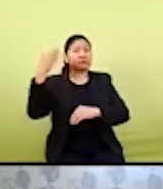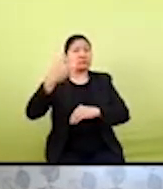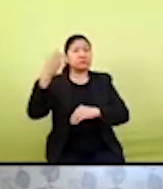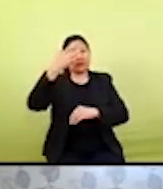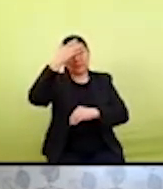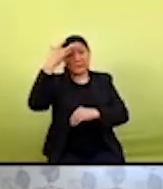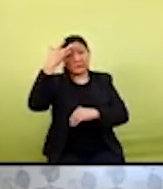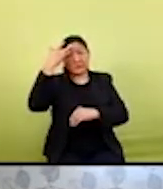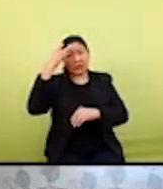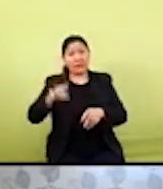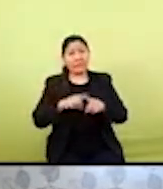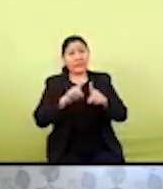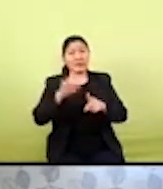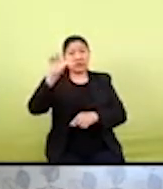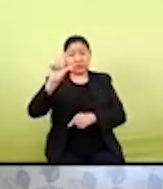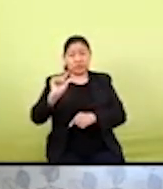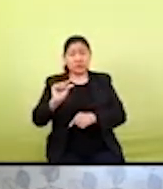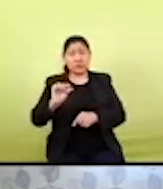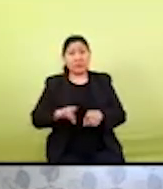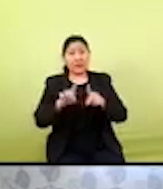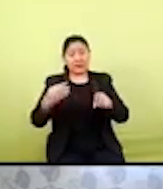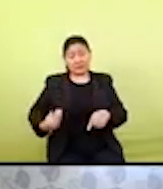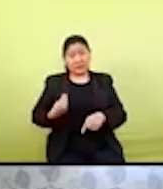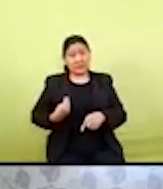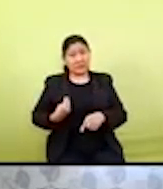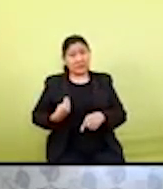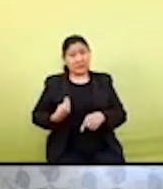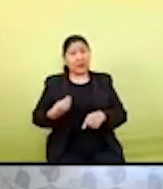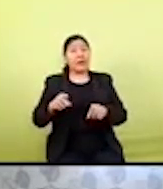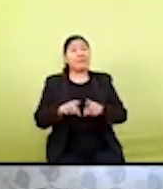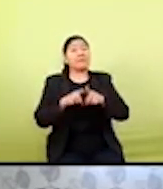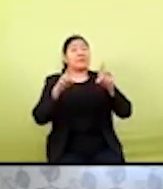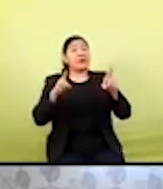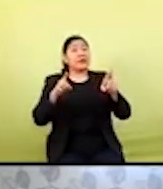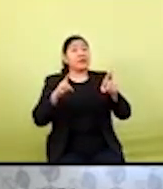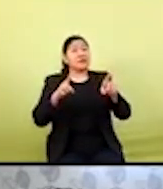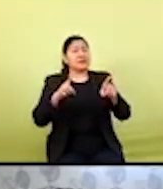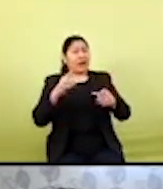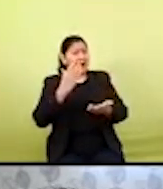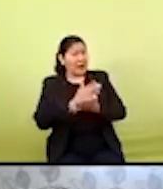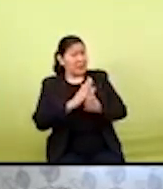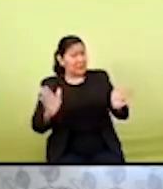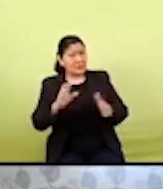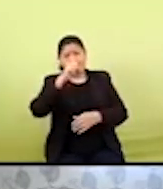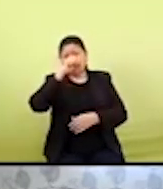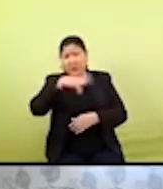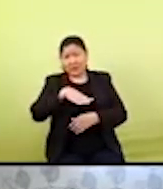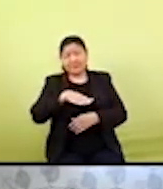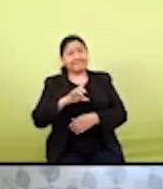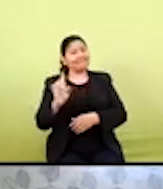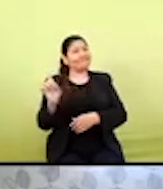redução do atendimento presencial das mulheres. Mas isso não significa que a violência diminuiu, porque nós tivemos